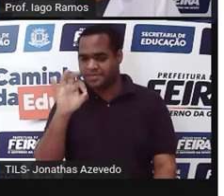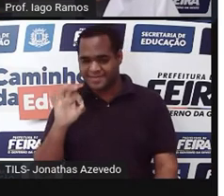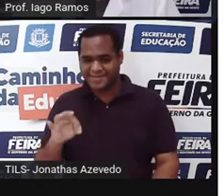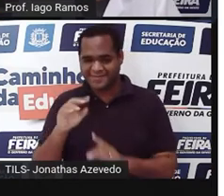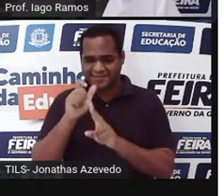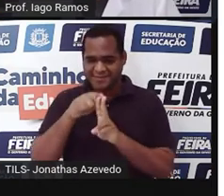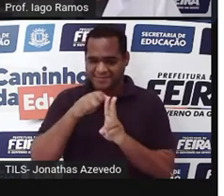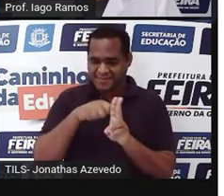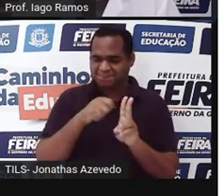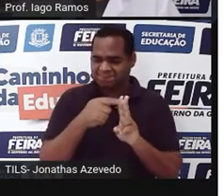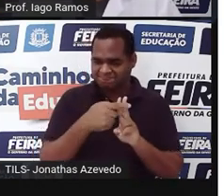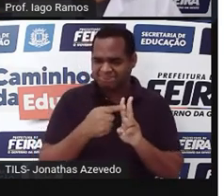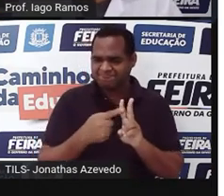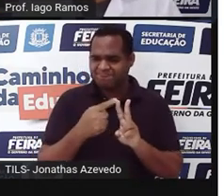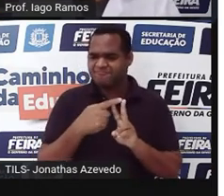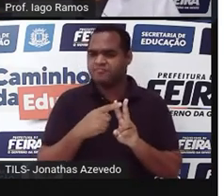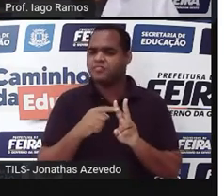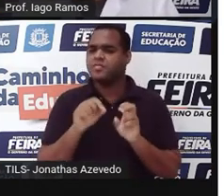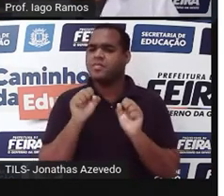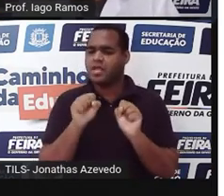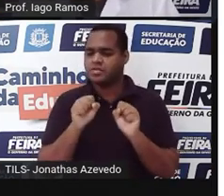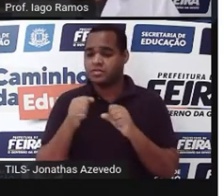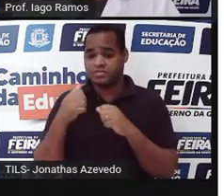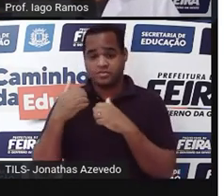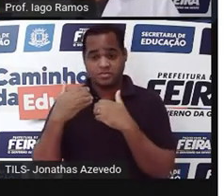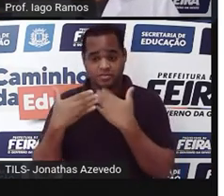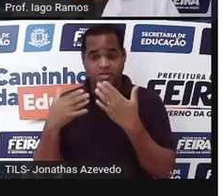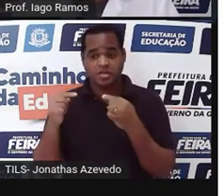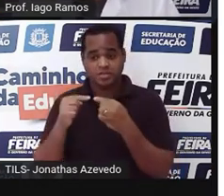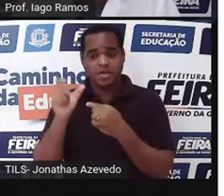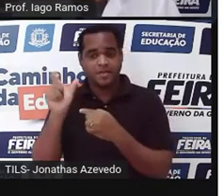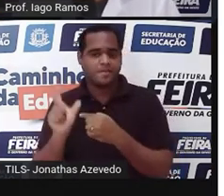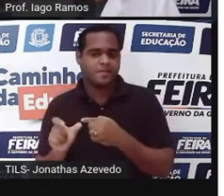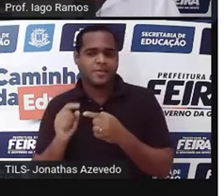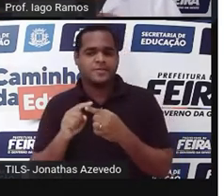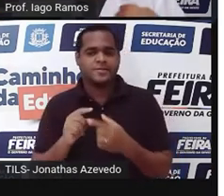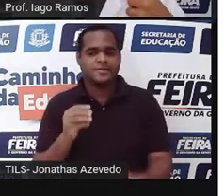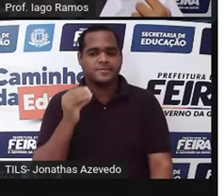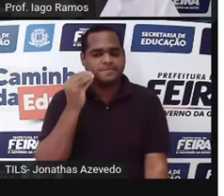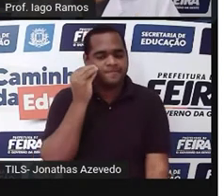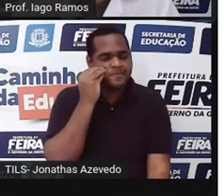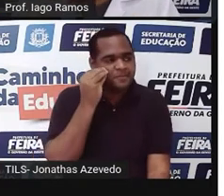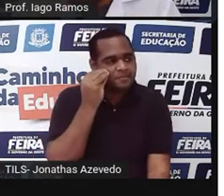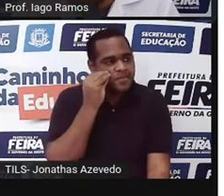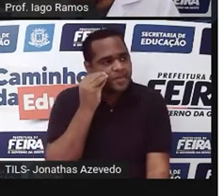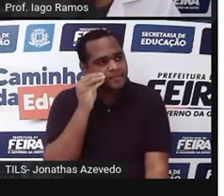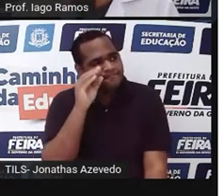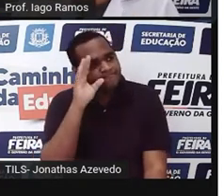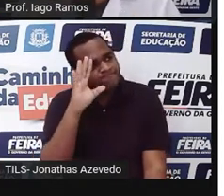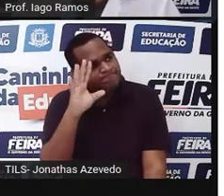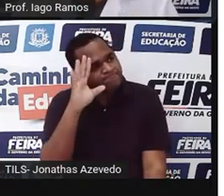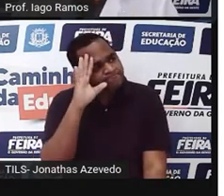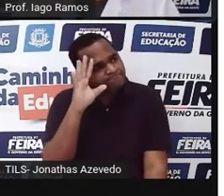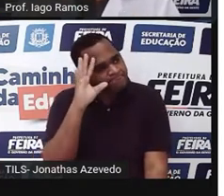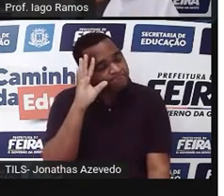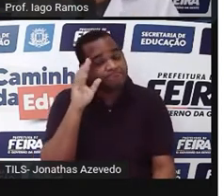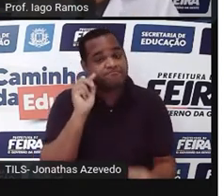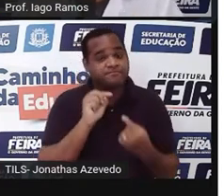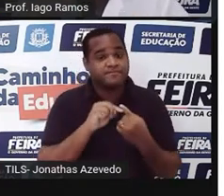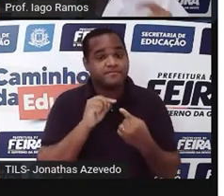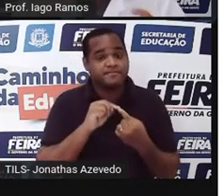nos dois meses mas isso é da forma como a gente fica tentado a pensar que é